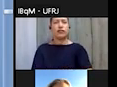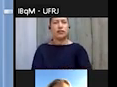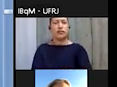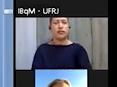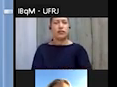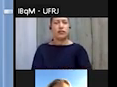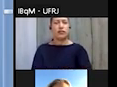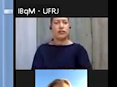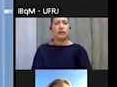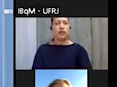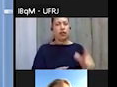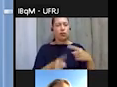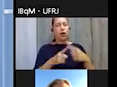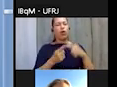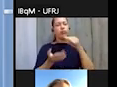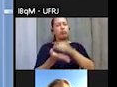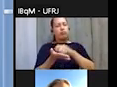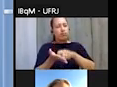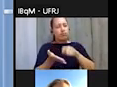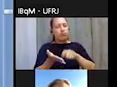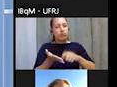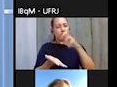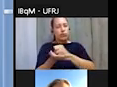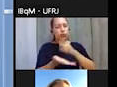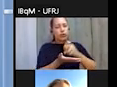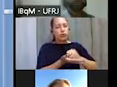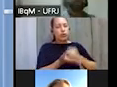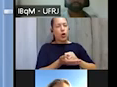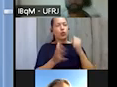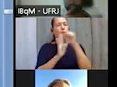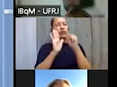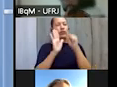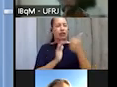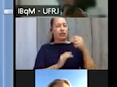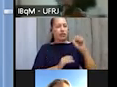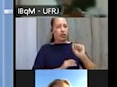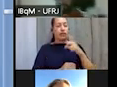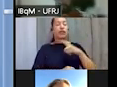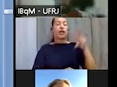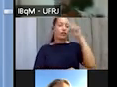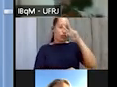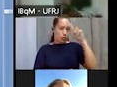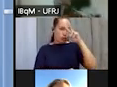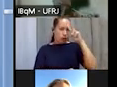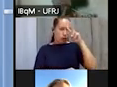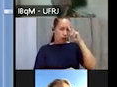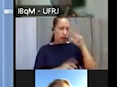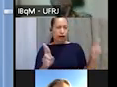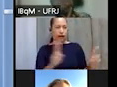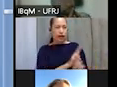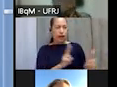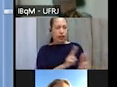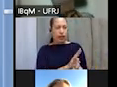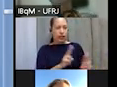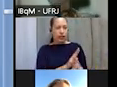século XIX, que é muita coisa. E há uma história da relação do José Bonifácio